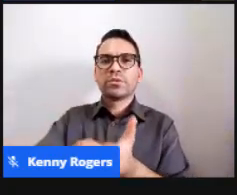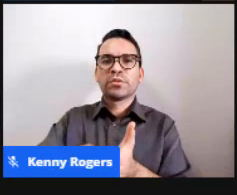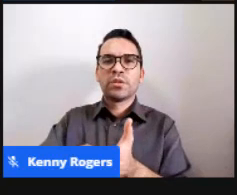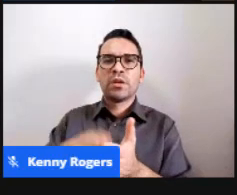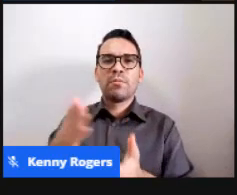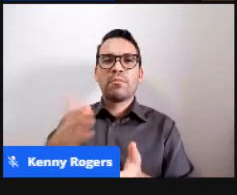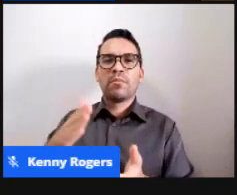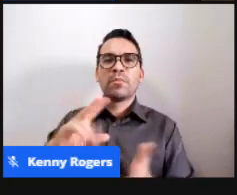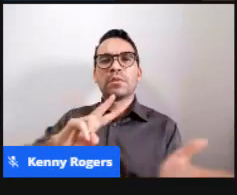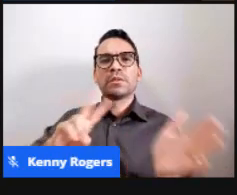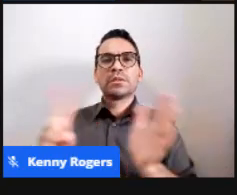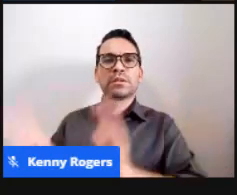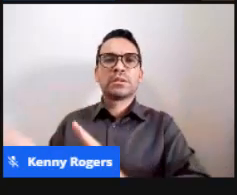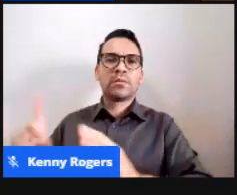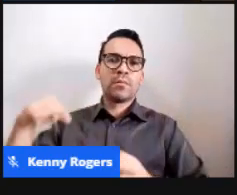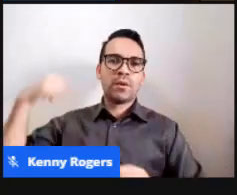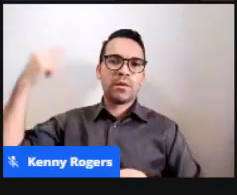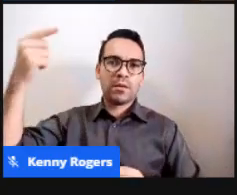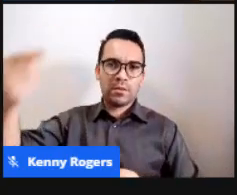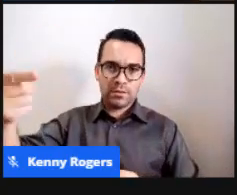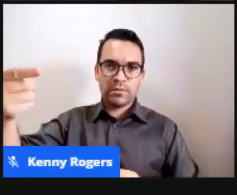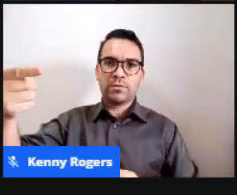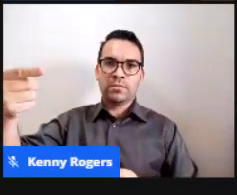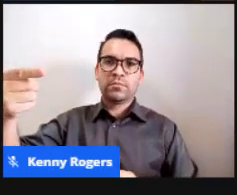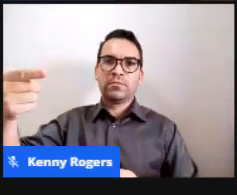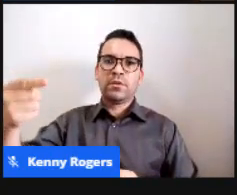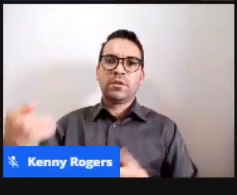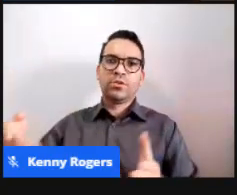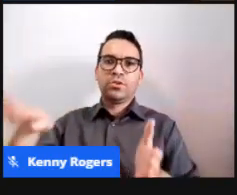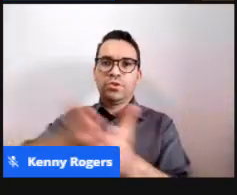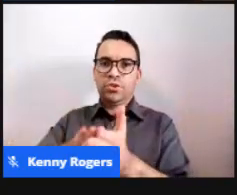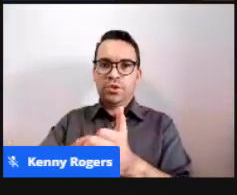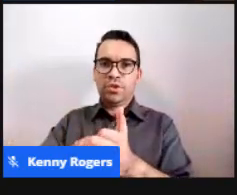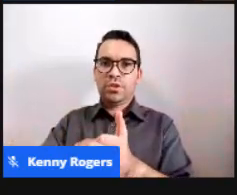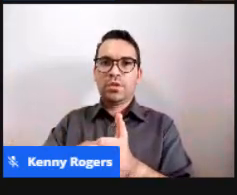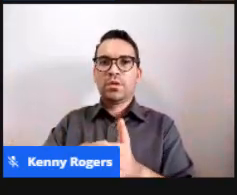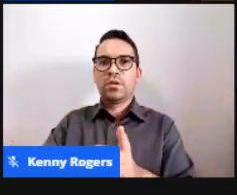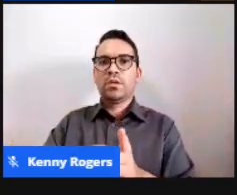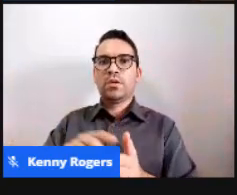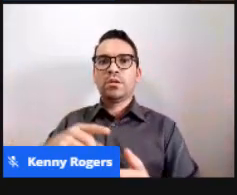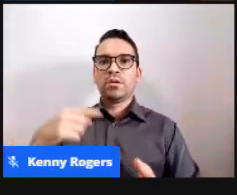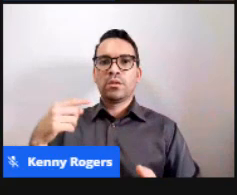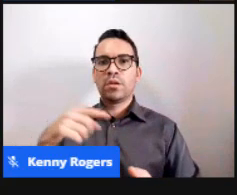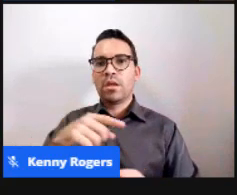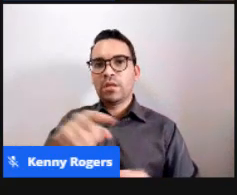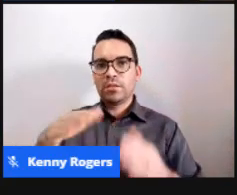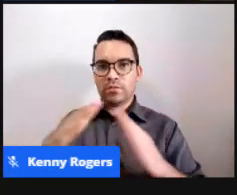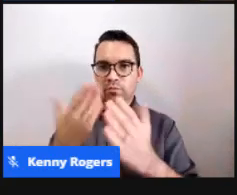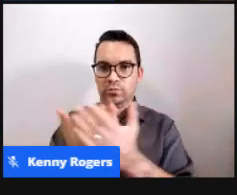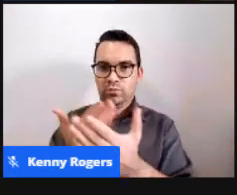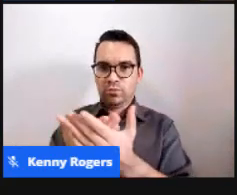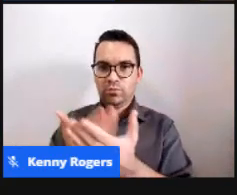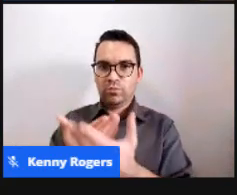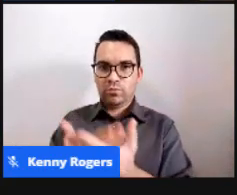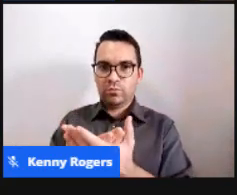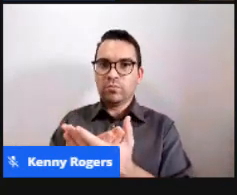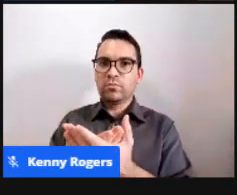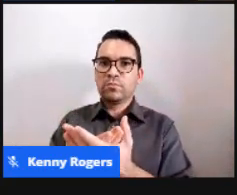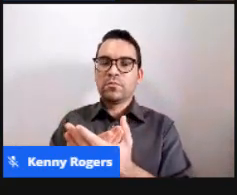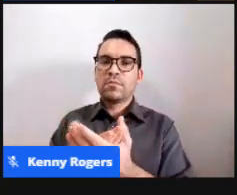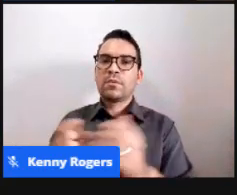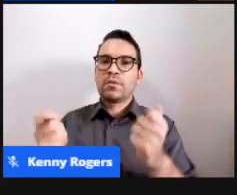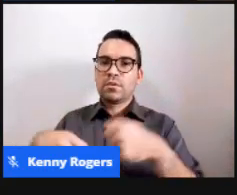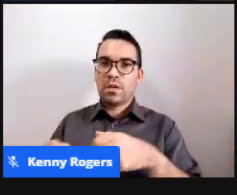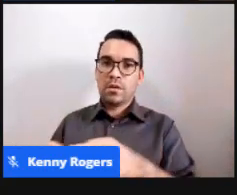pela semana que vem, porque você vai olhar quais atividades nós colocamos e você organiza suas aulas e você fala, isso é muito